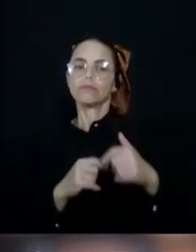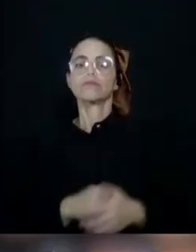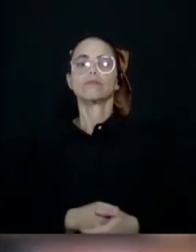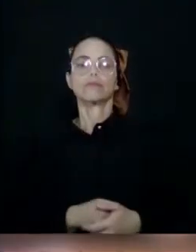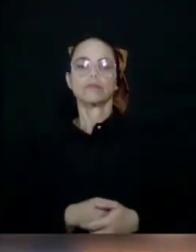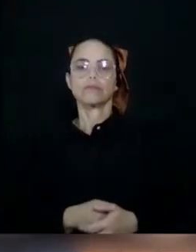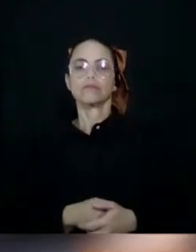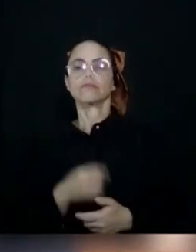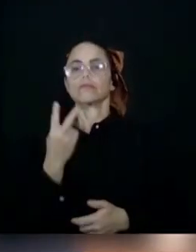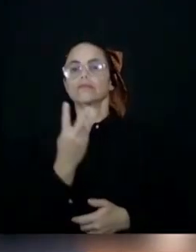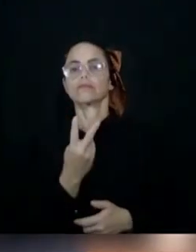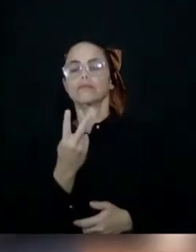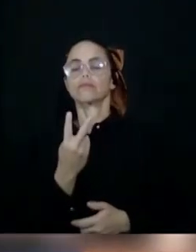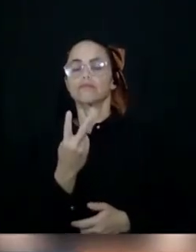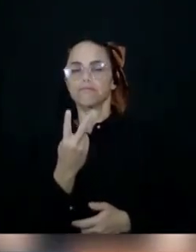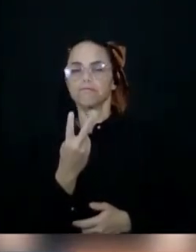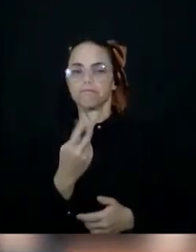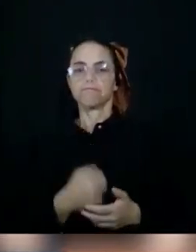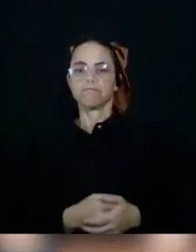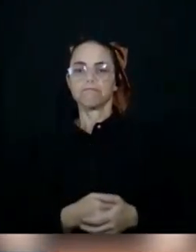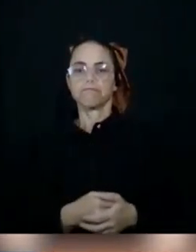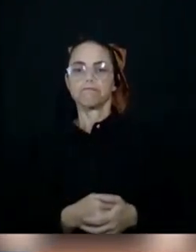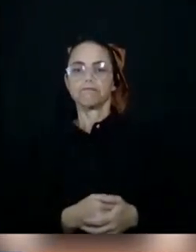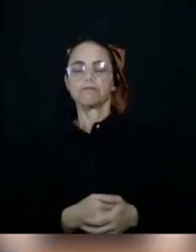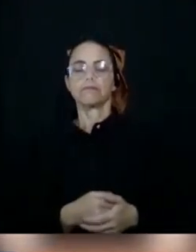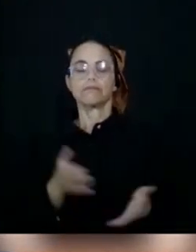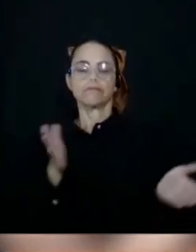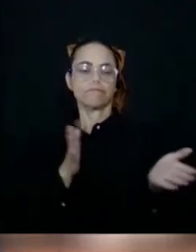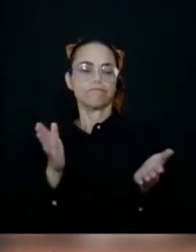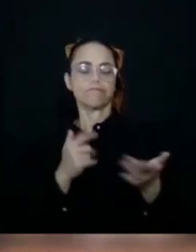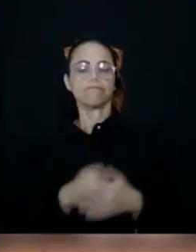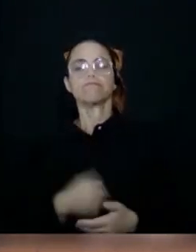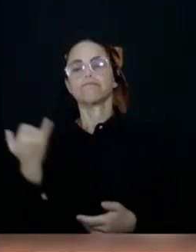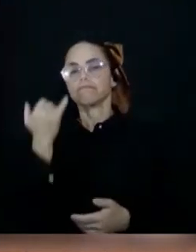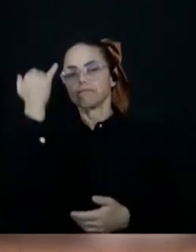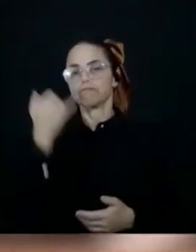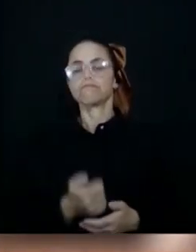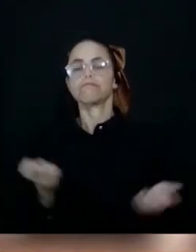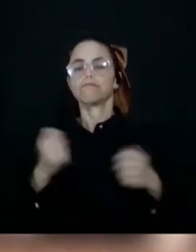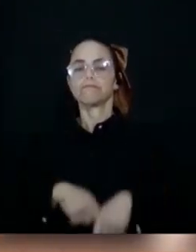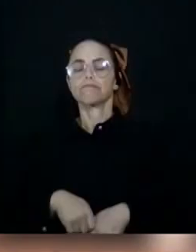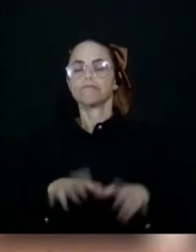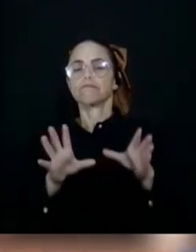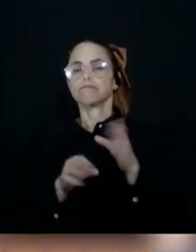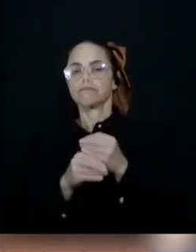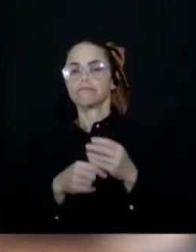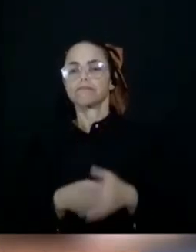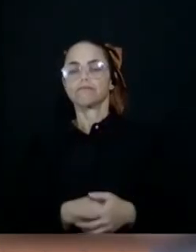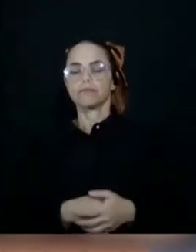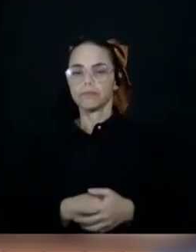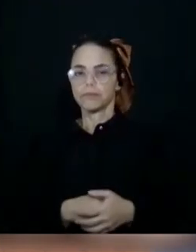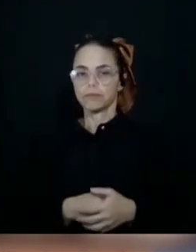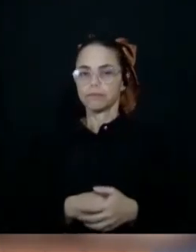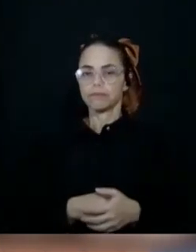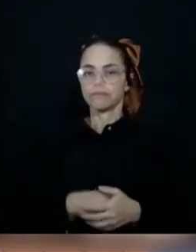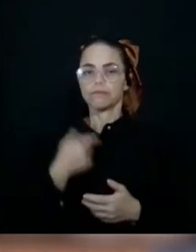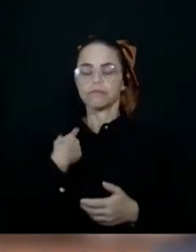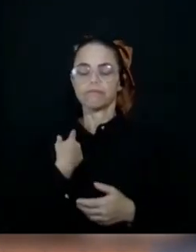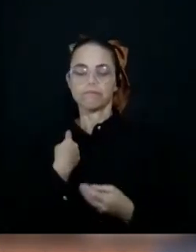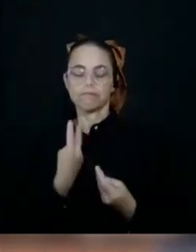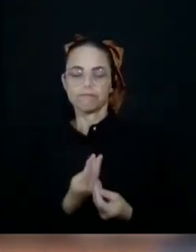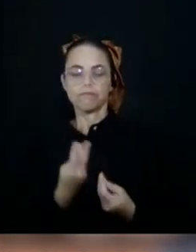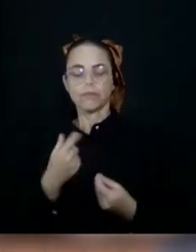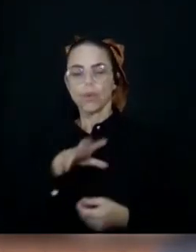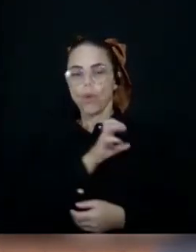dois braços, com dois viés muito importantes e que se complementam, né? Um braço espiritual,